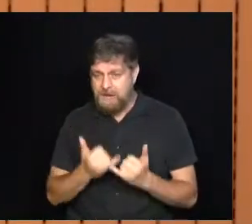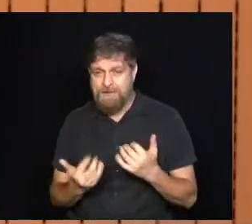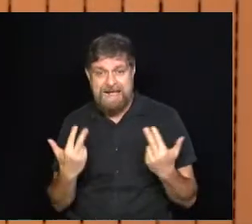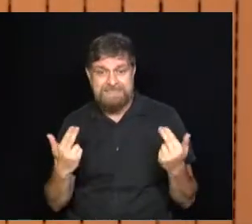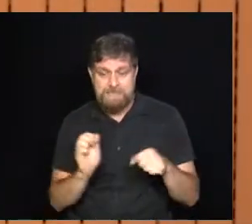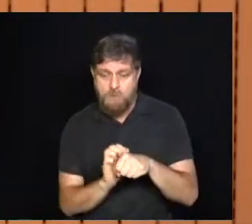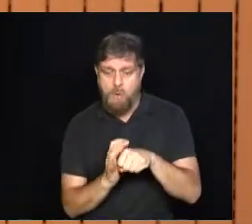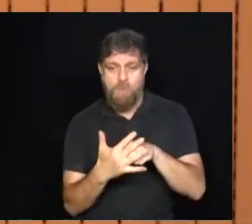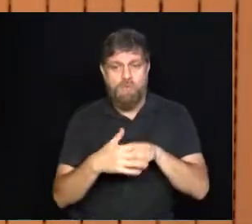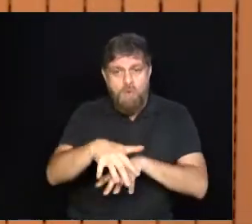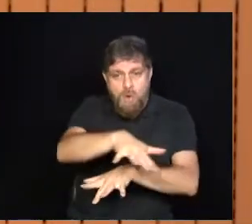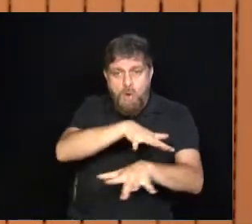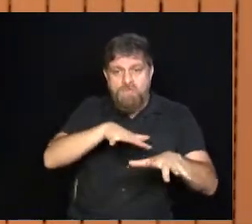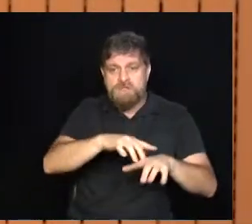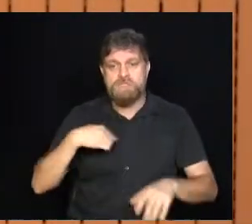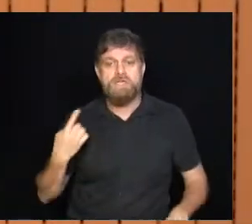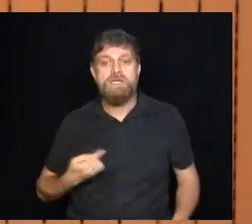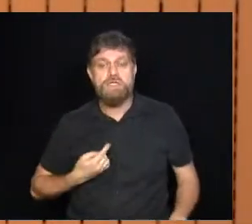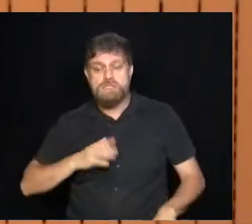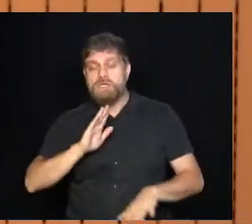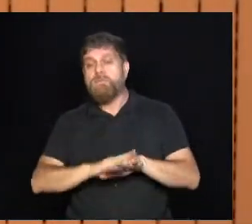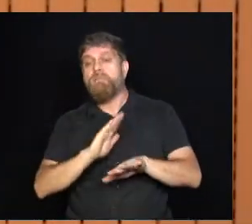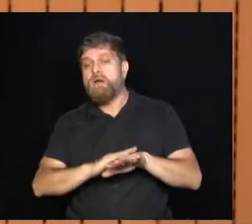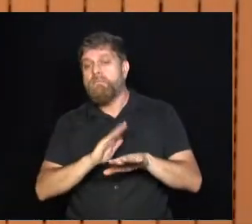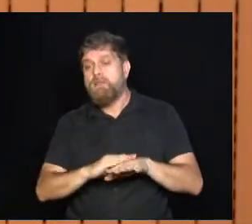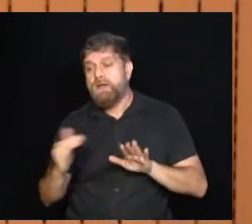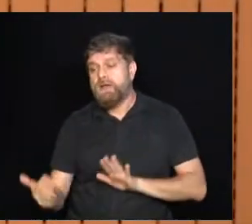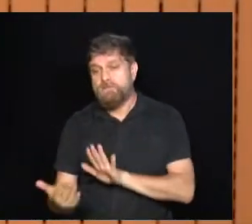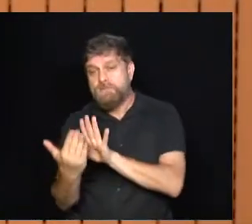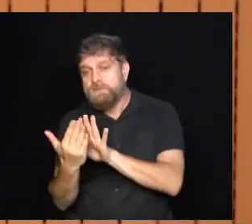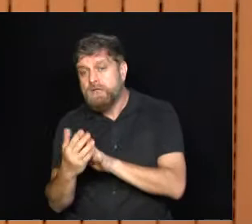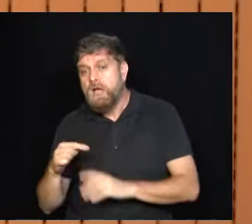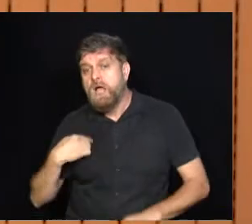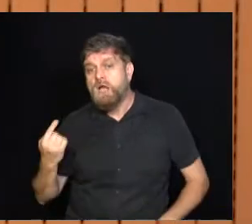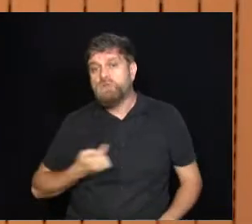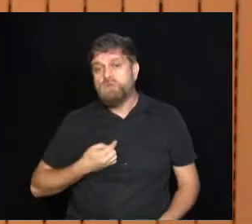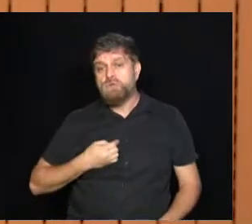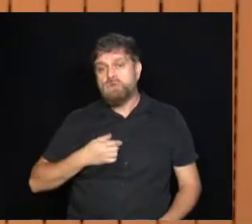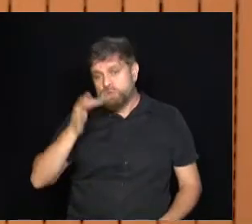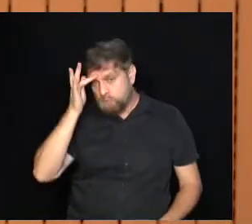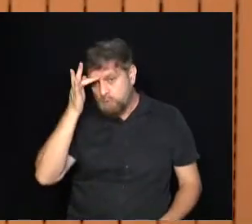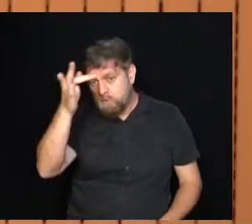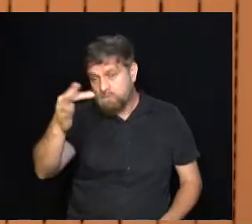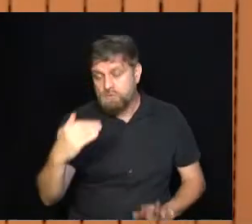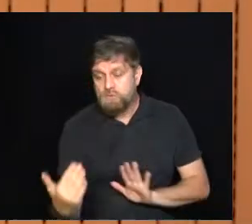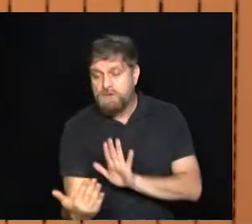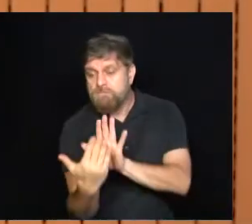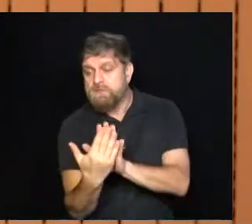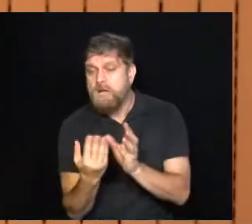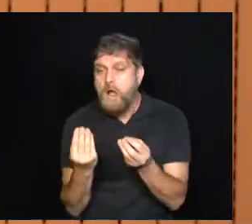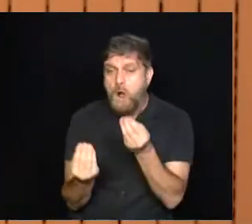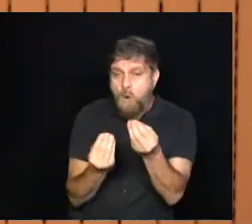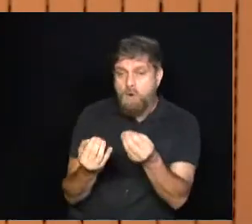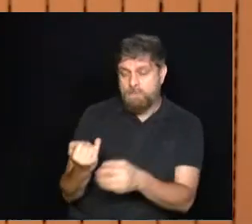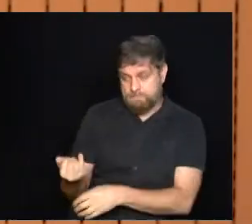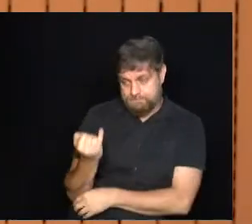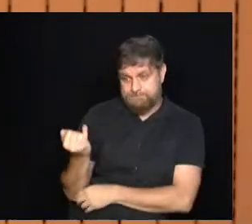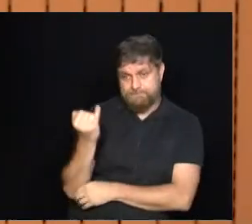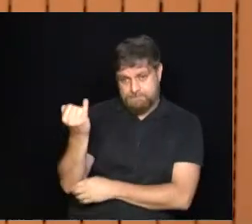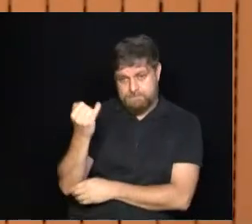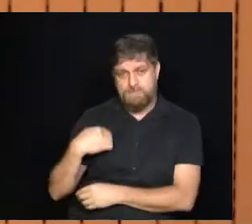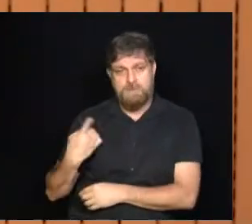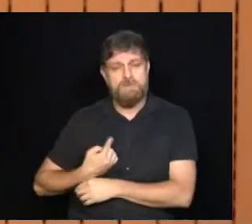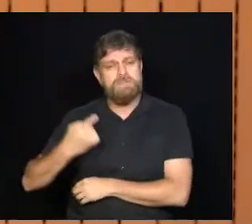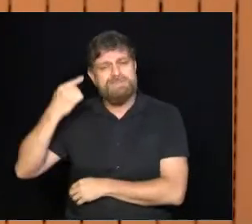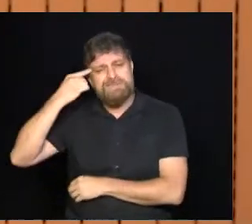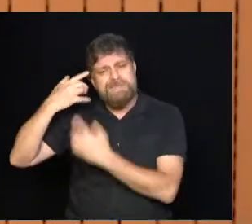Covid. E o que nós temos feito para combater isso? E o que nós vamos fazer para combater isso? É muito importante. Então, quando a gente